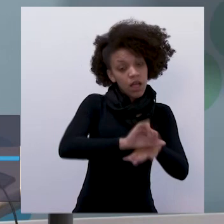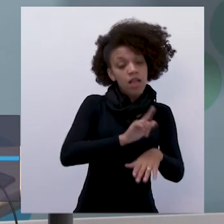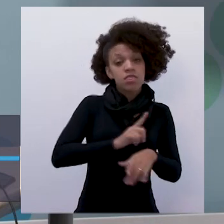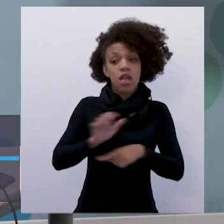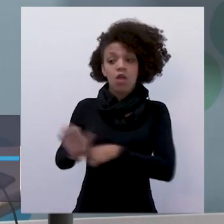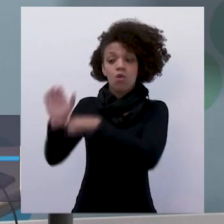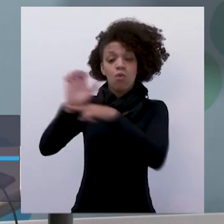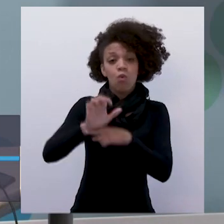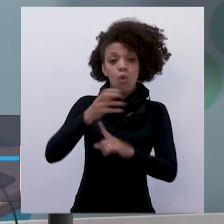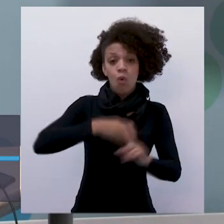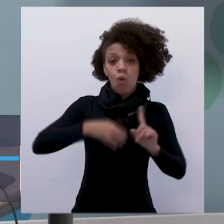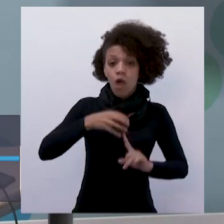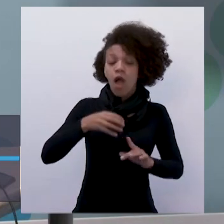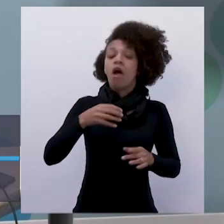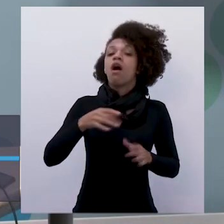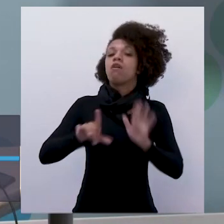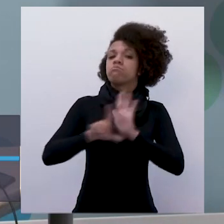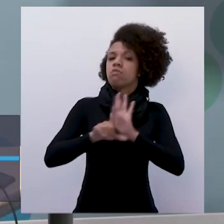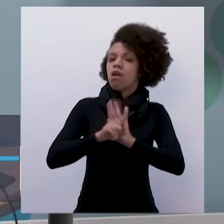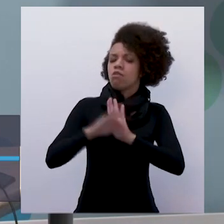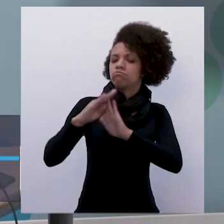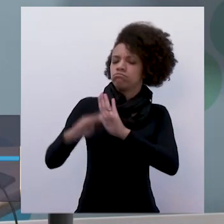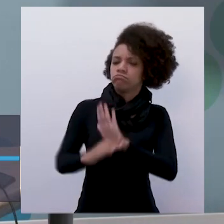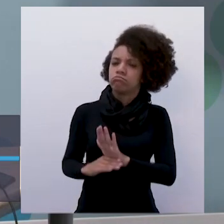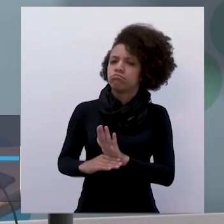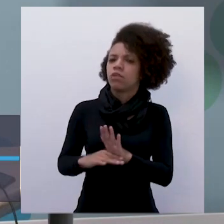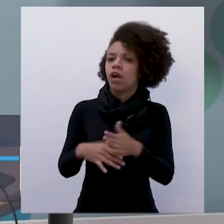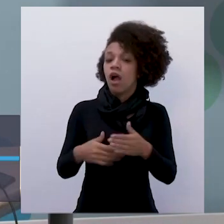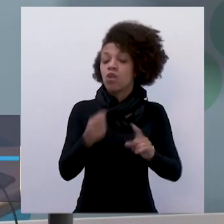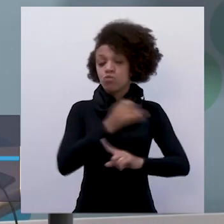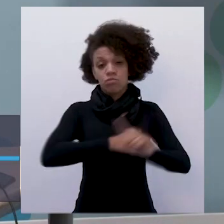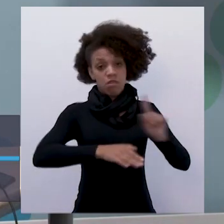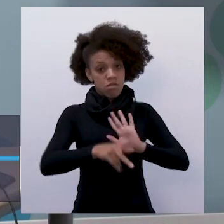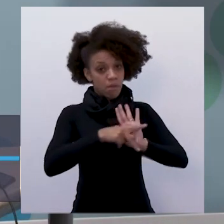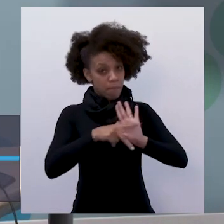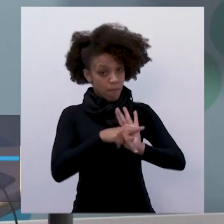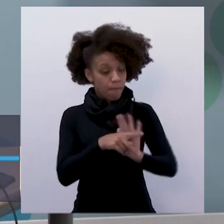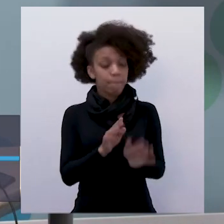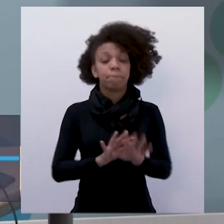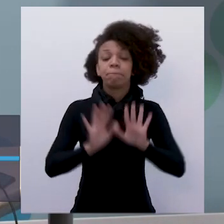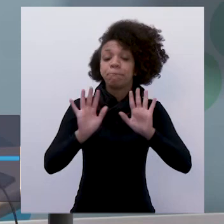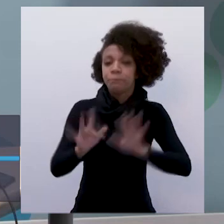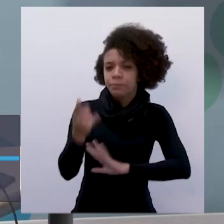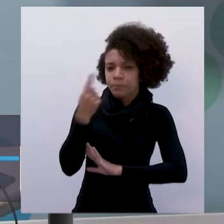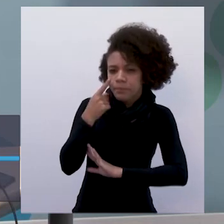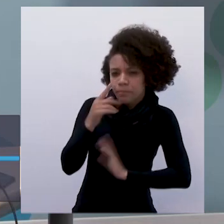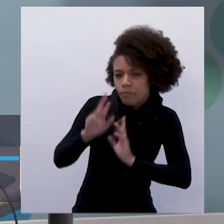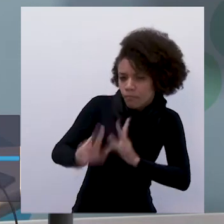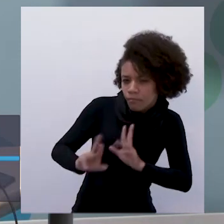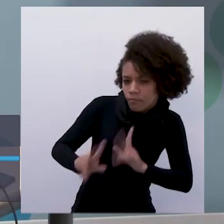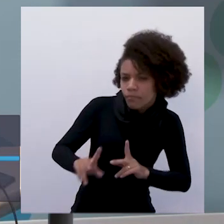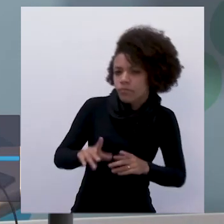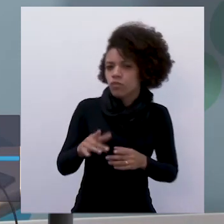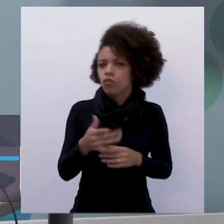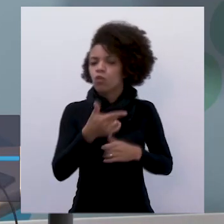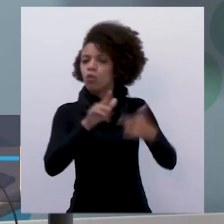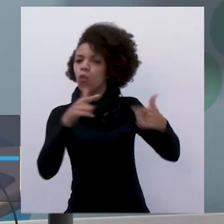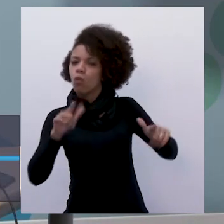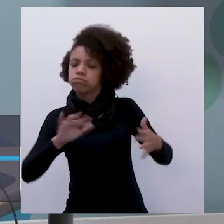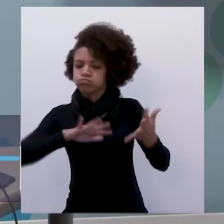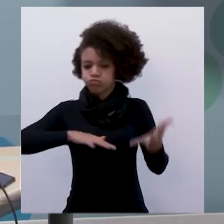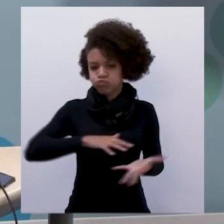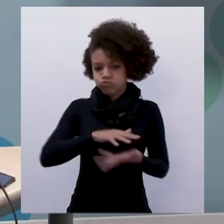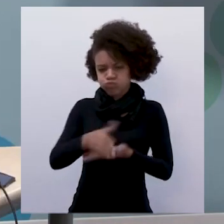líder, as suas leis, a sua estrutura, a sua sociedade. Então, a gente vê aí que, ao contrário de outras civilizações do